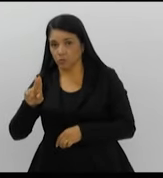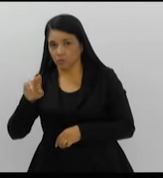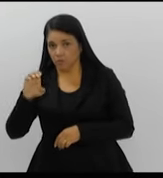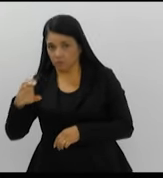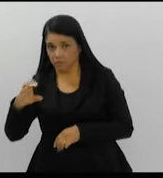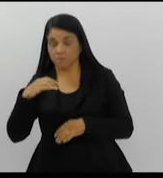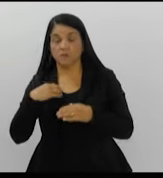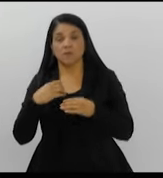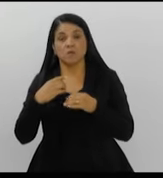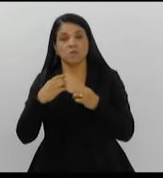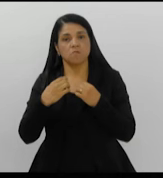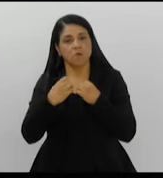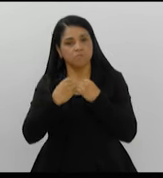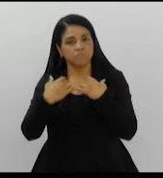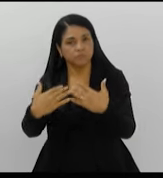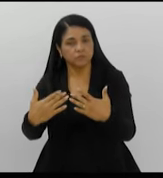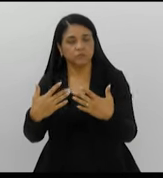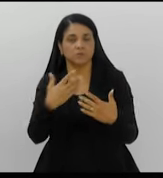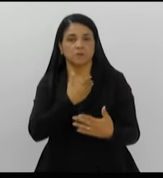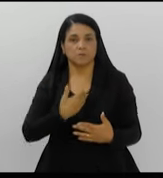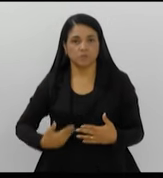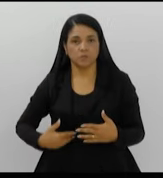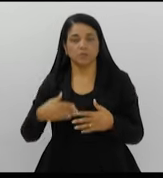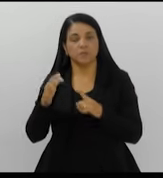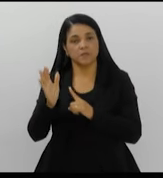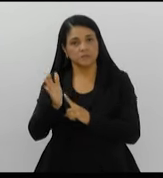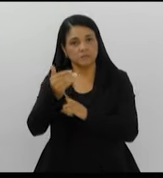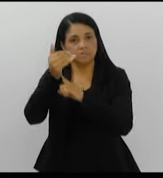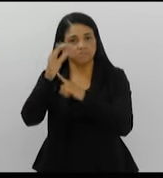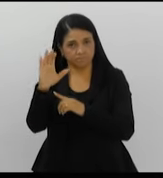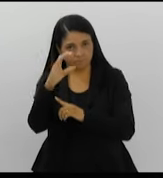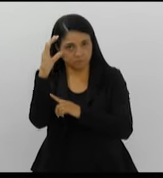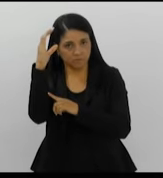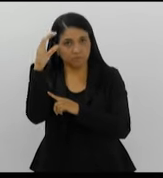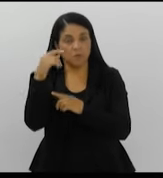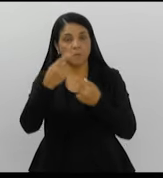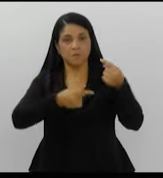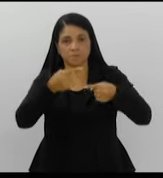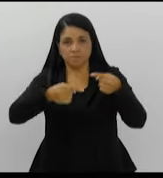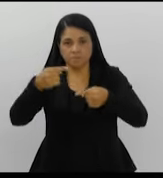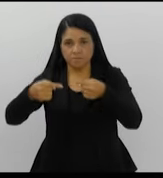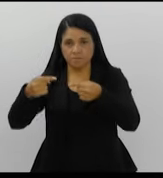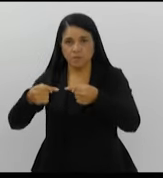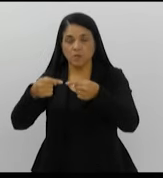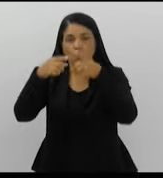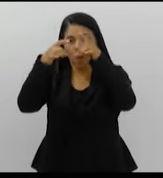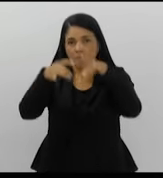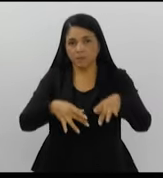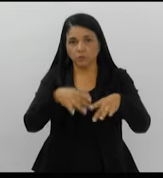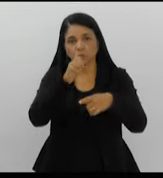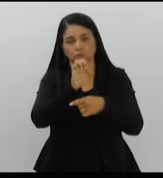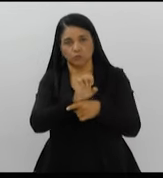muito mobilizada pela Comissão da Ciência e Tecnologia para debater o abandono do Estado em relação à carreira